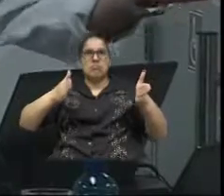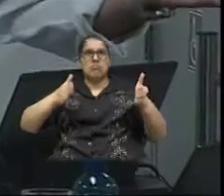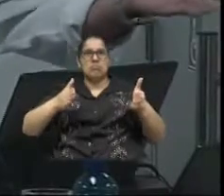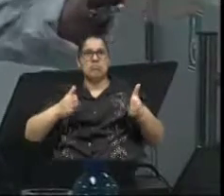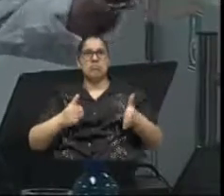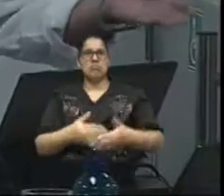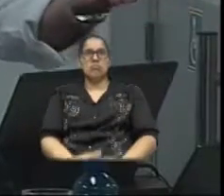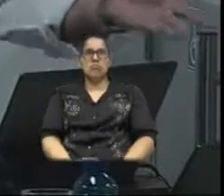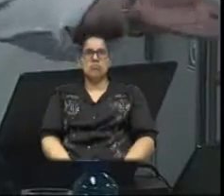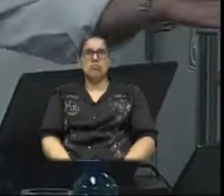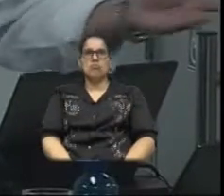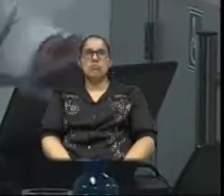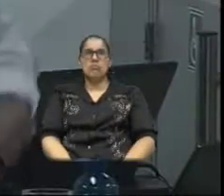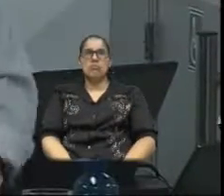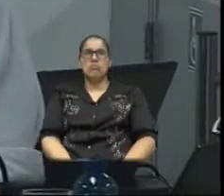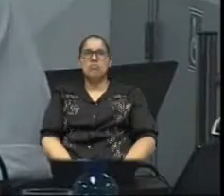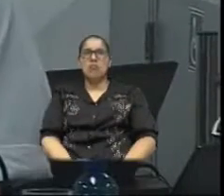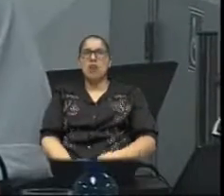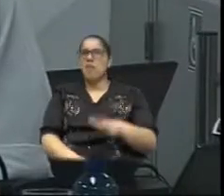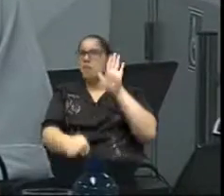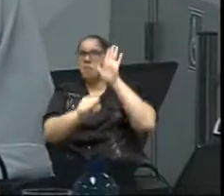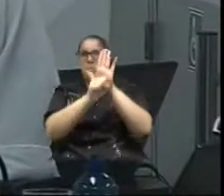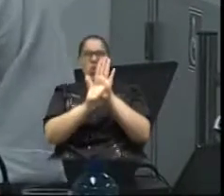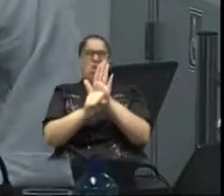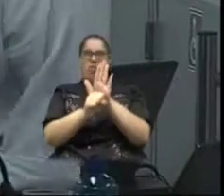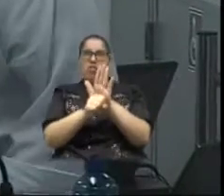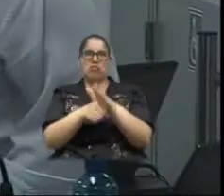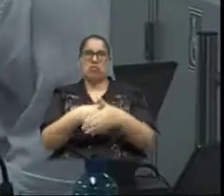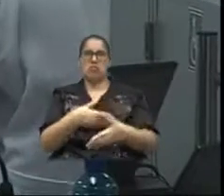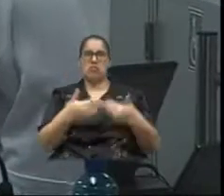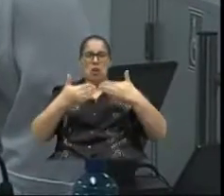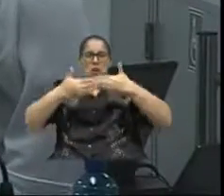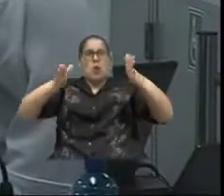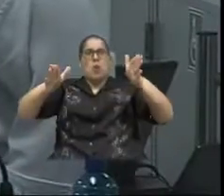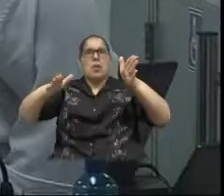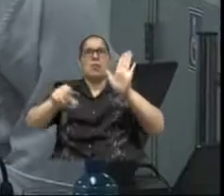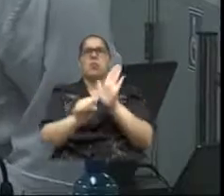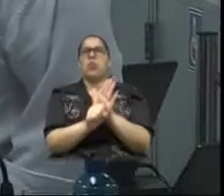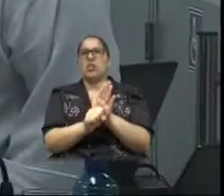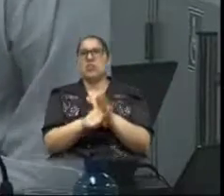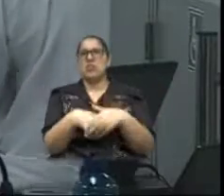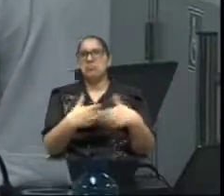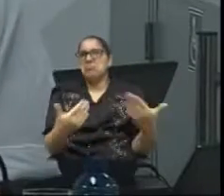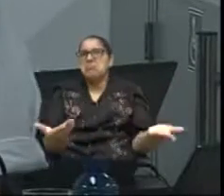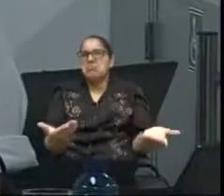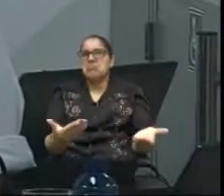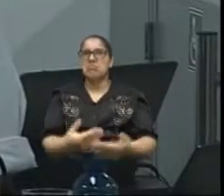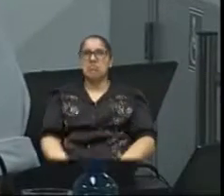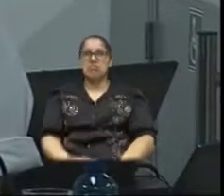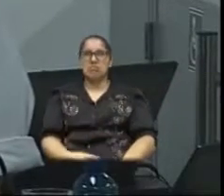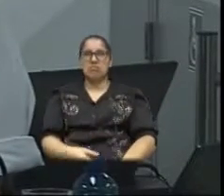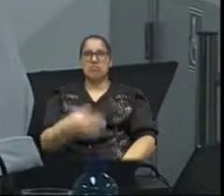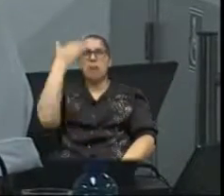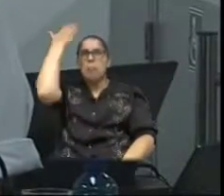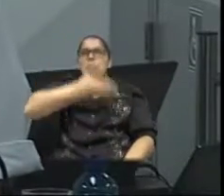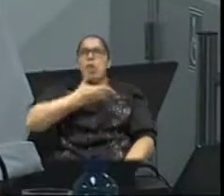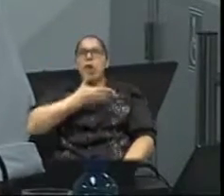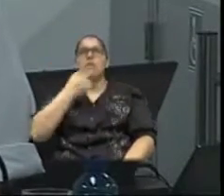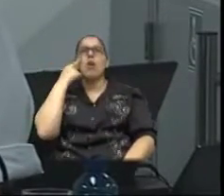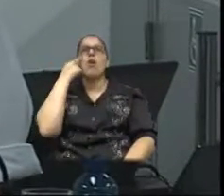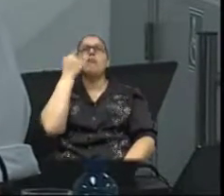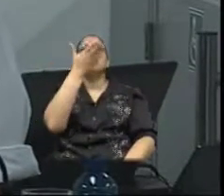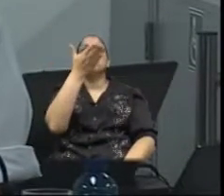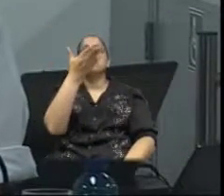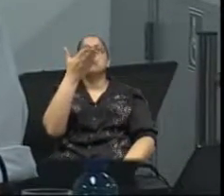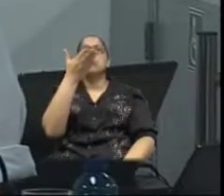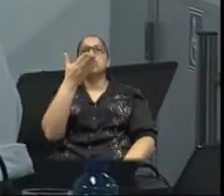Em inglês eu vou falar, é foda-se. Na entrada. Na entrada, está aqui, ó. Para todo mundo ver,